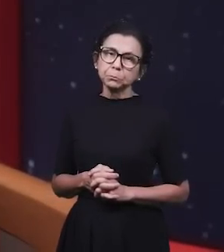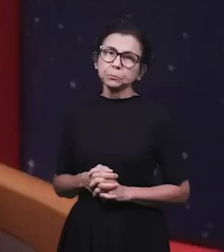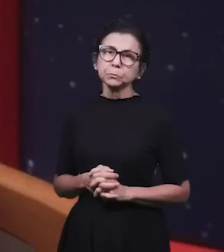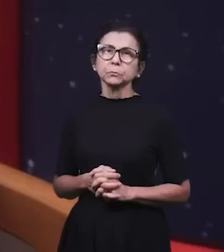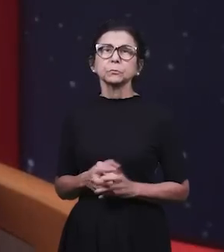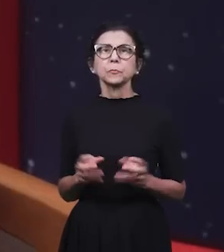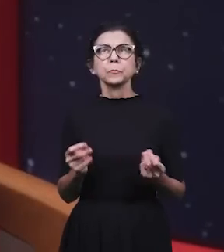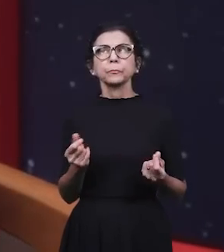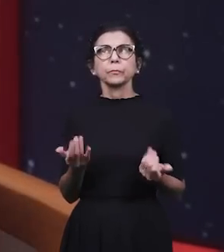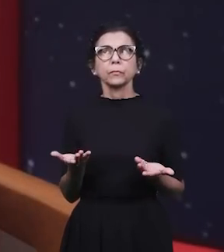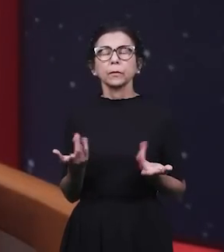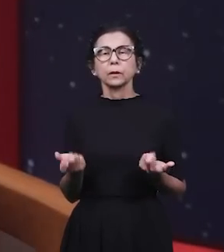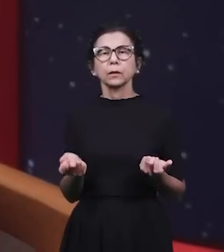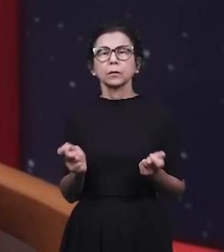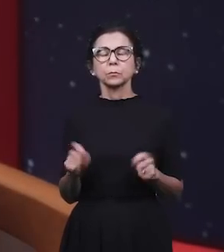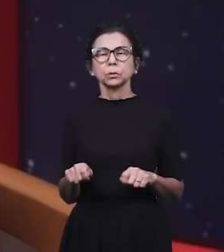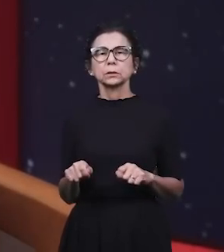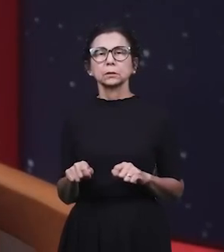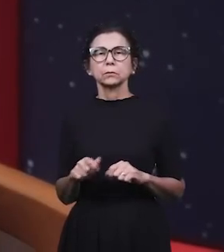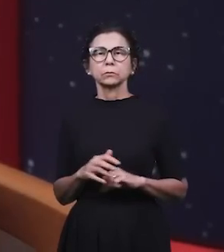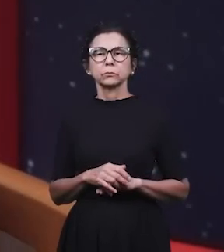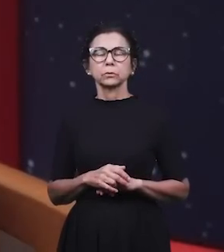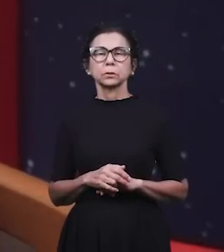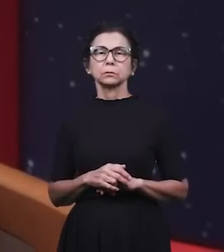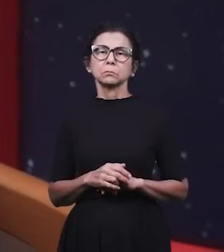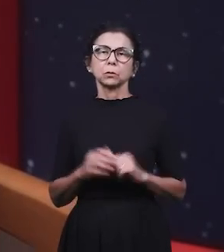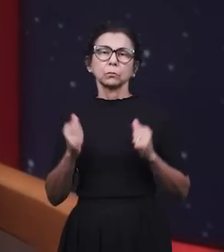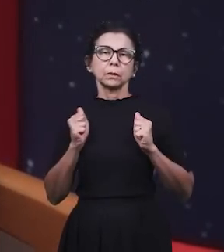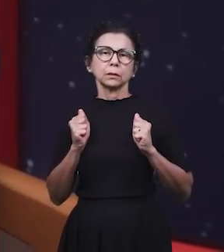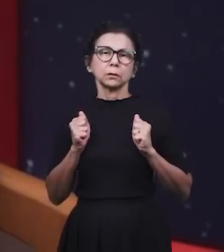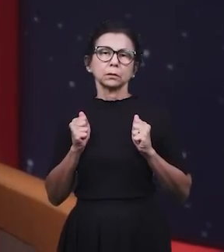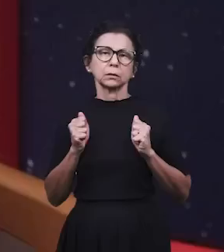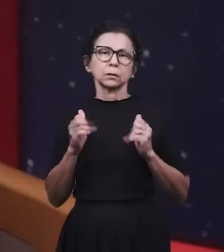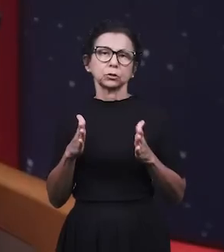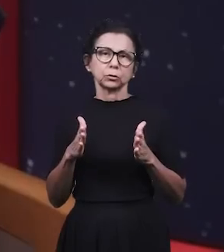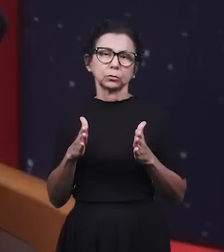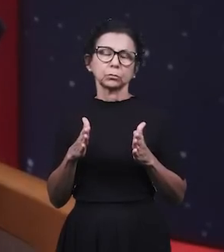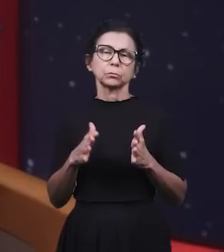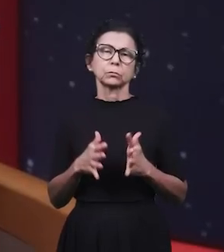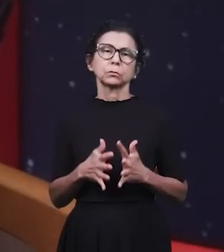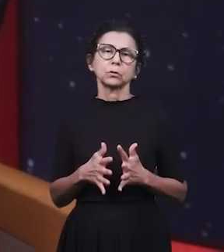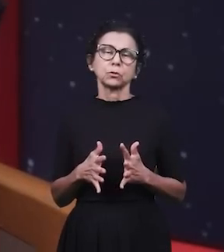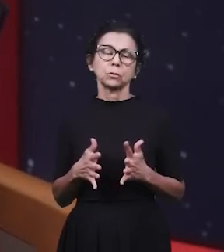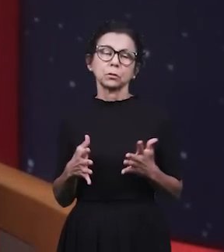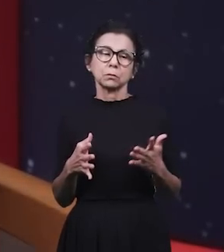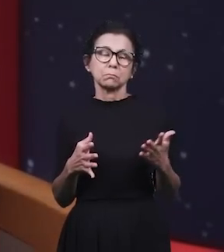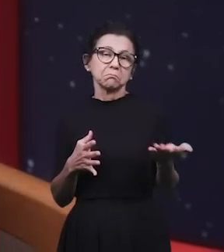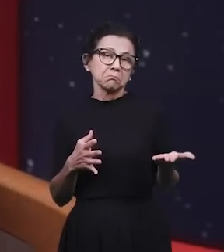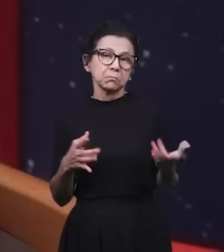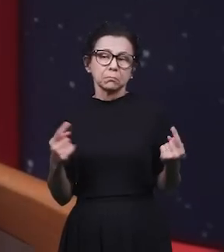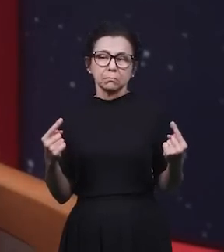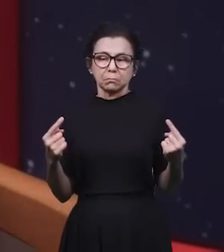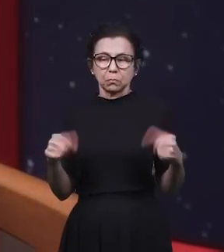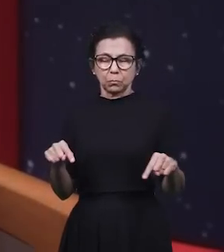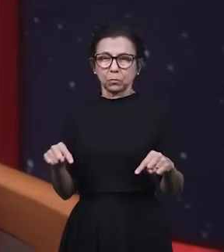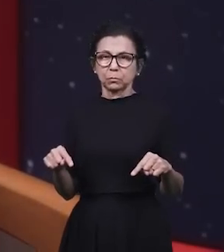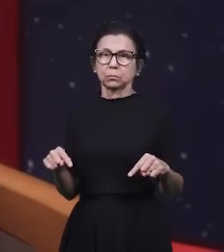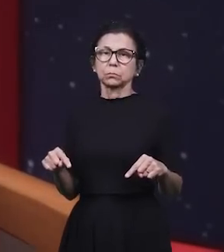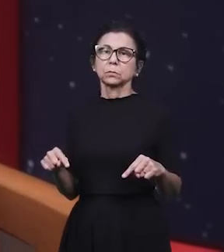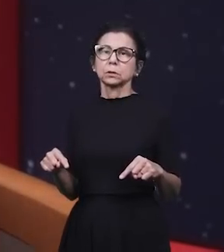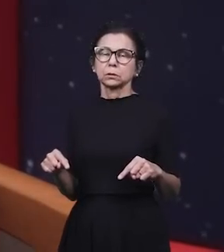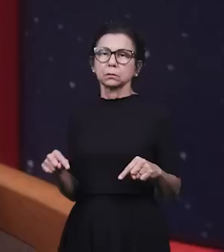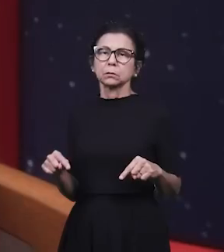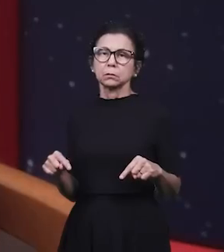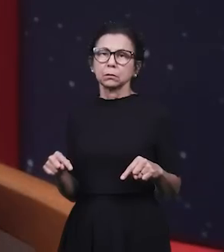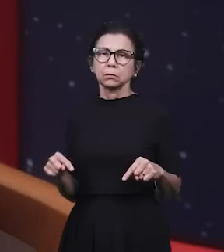em algum tipo de atitude, essa oposição contenha a pessoa